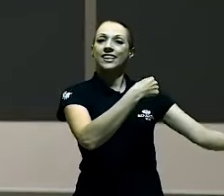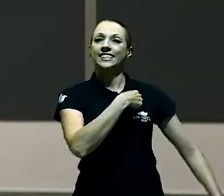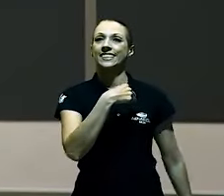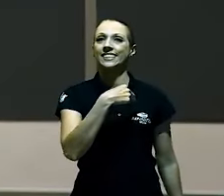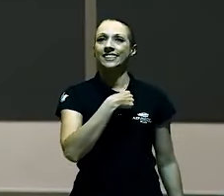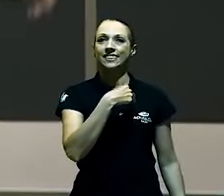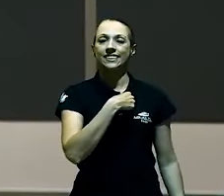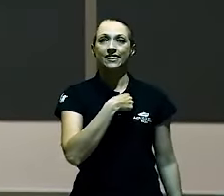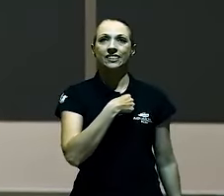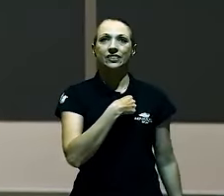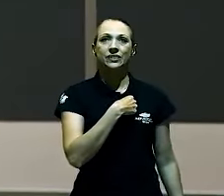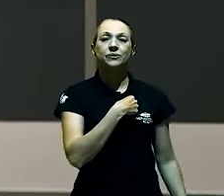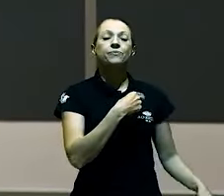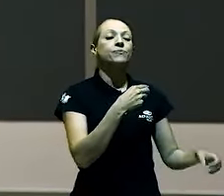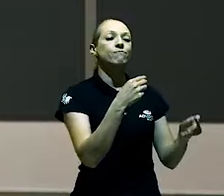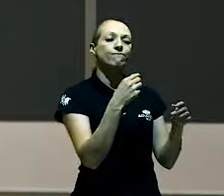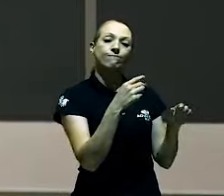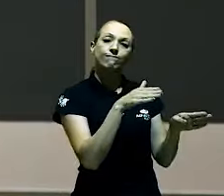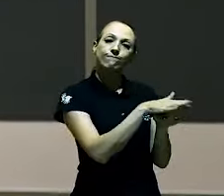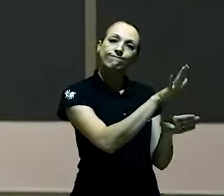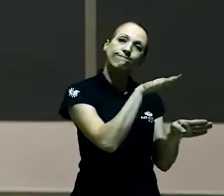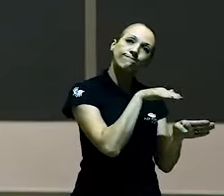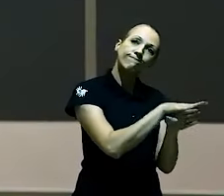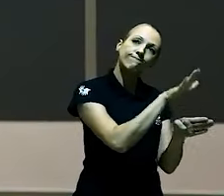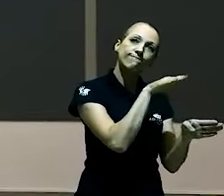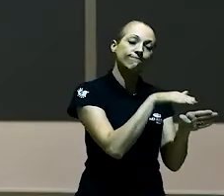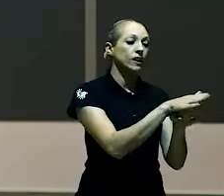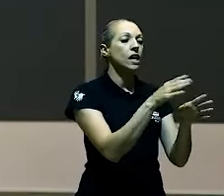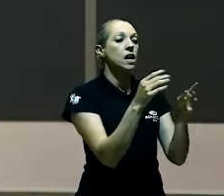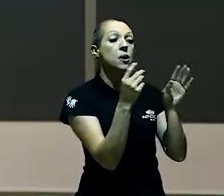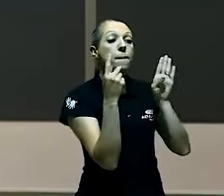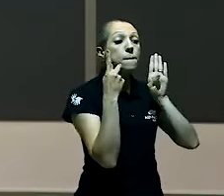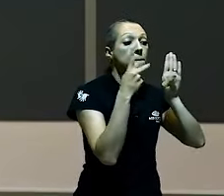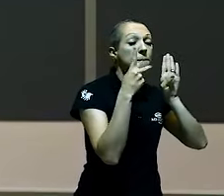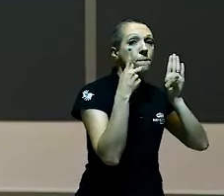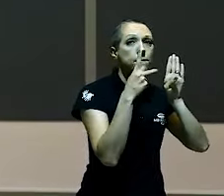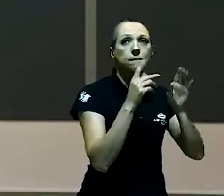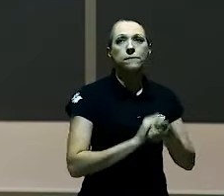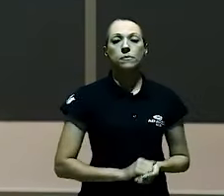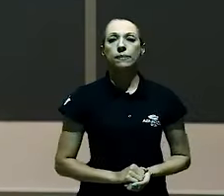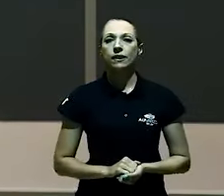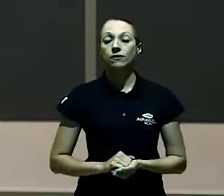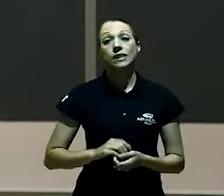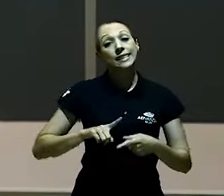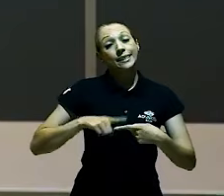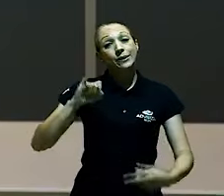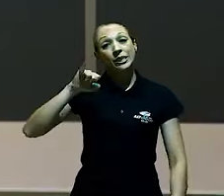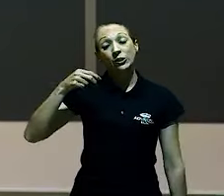história que fez com que ela se tornasse tão tumultuada. Jonas não concordava com a misericórdia de